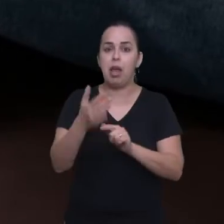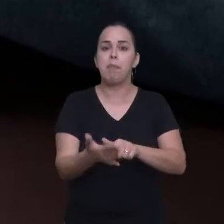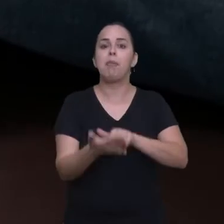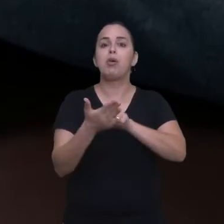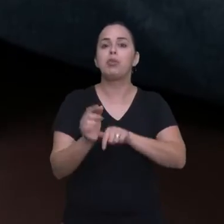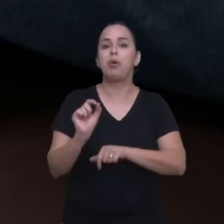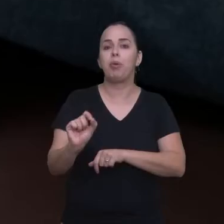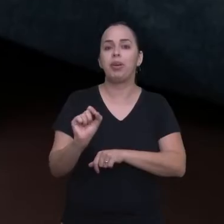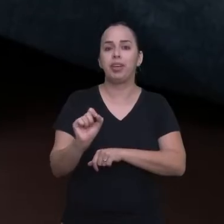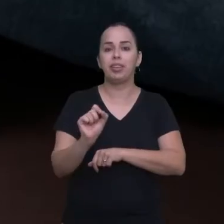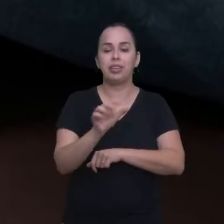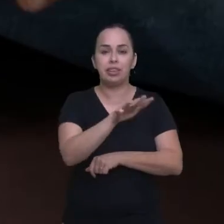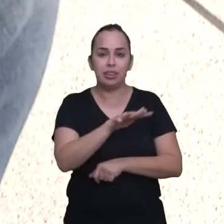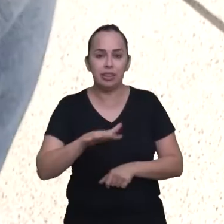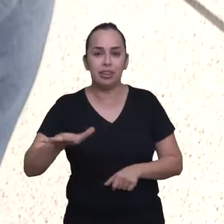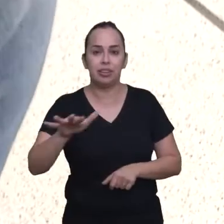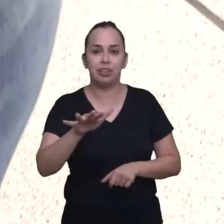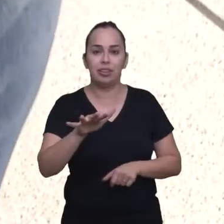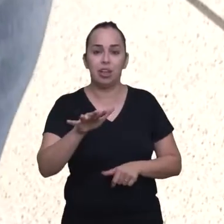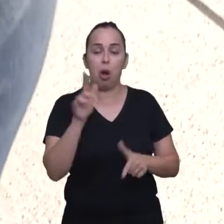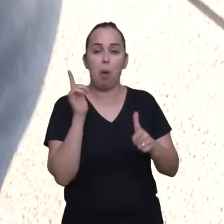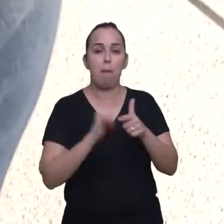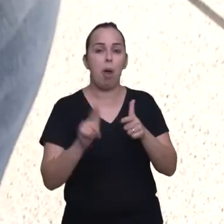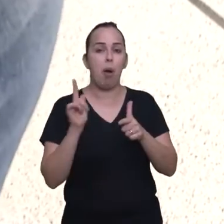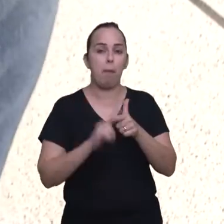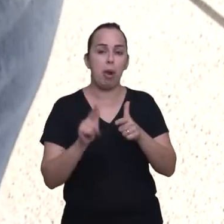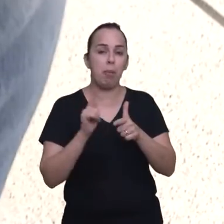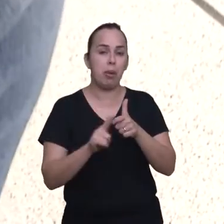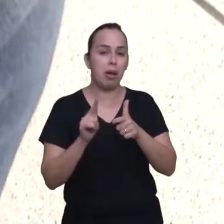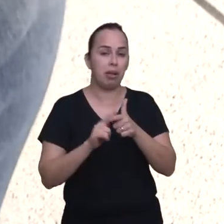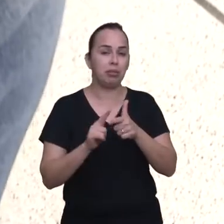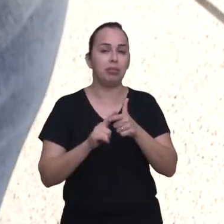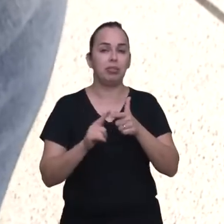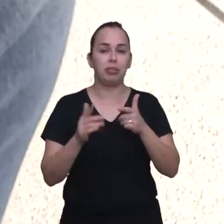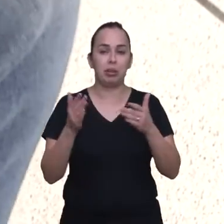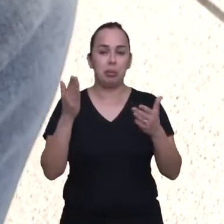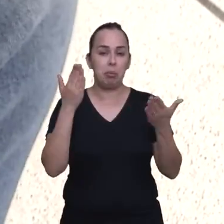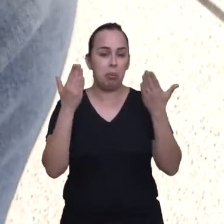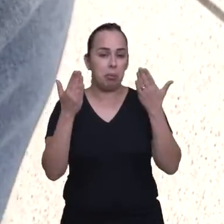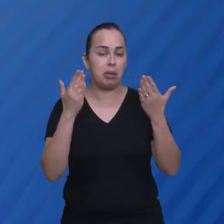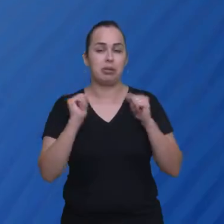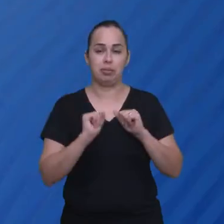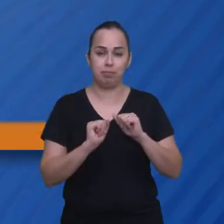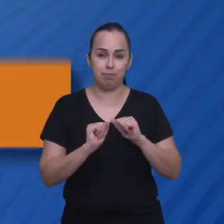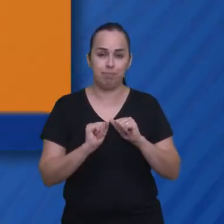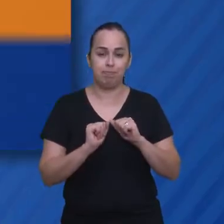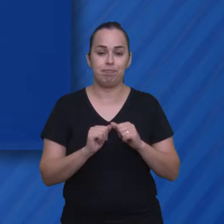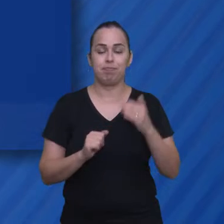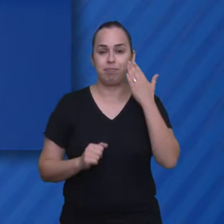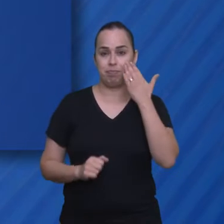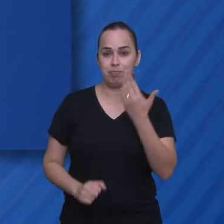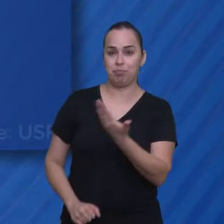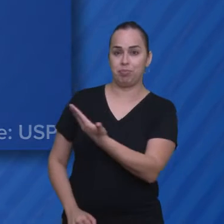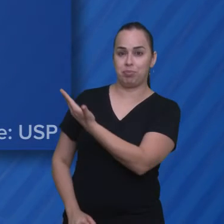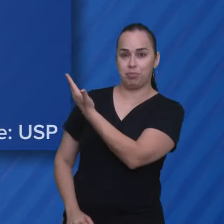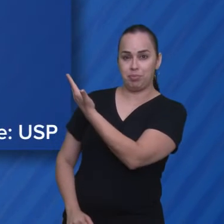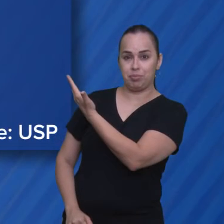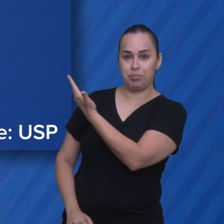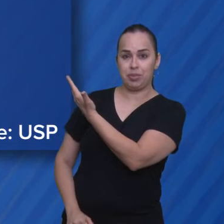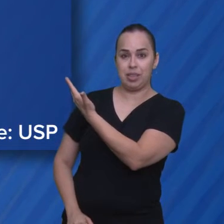que a maior parte deste público desenvolveu problemas cognitivos e transtornos mentais. De acordo com os dados,